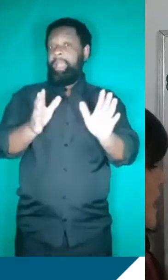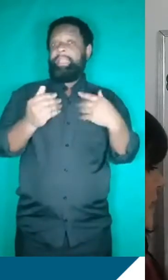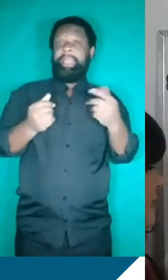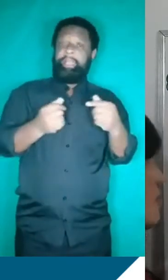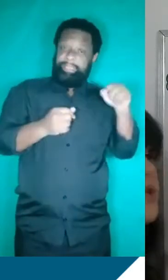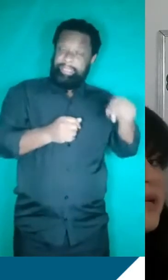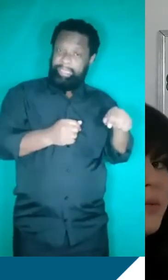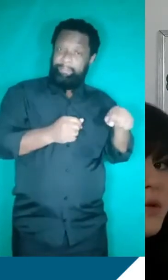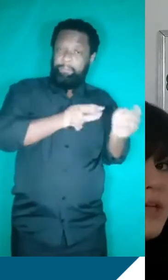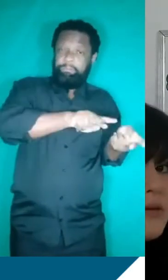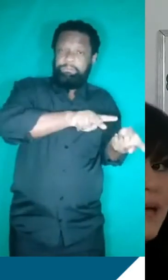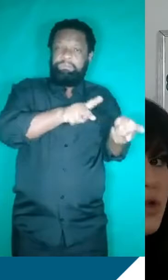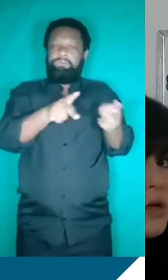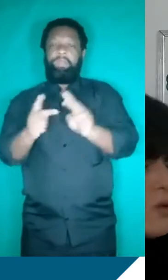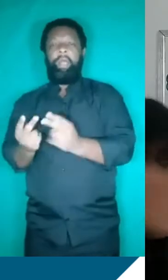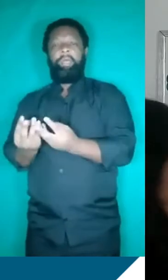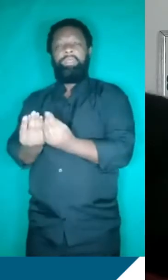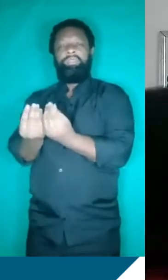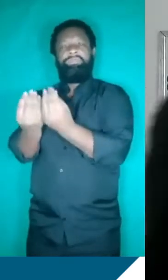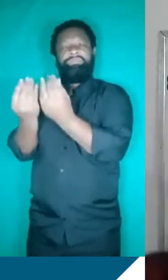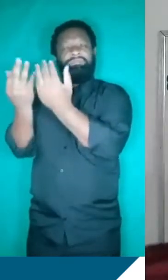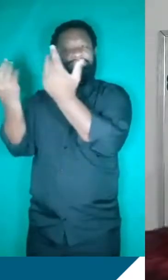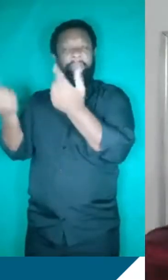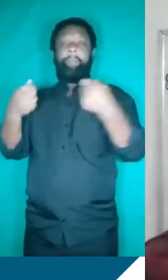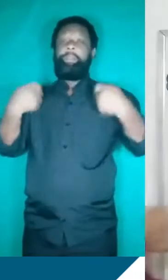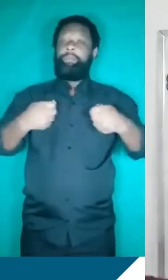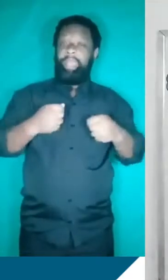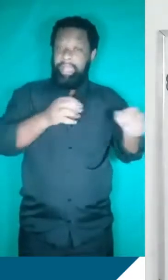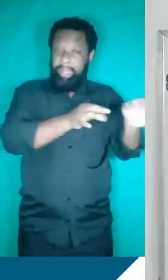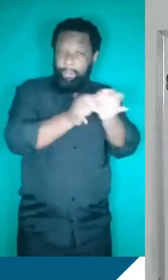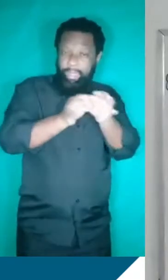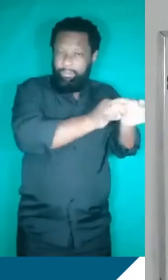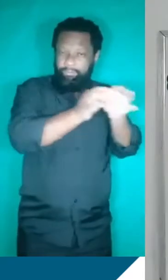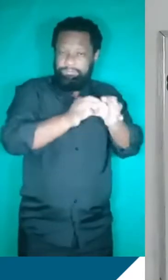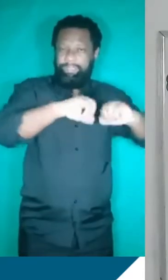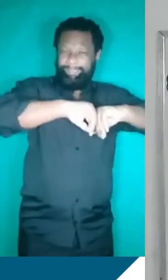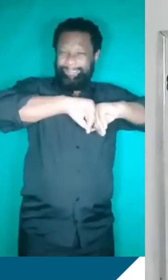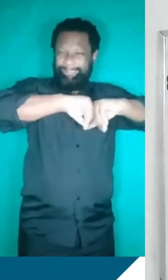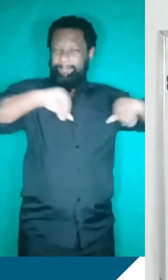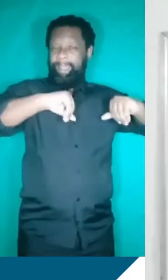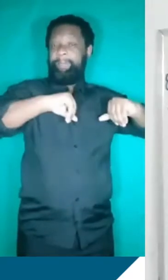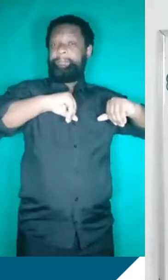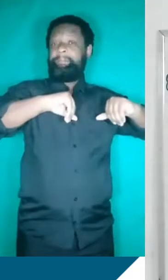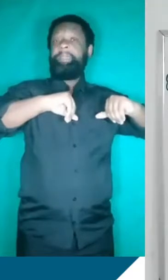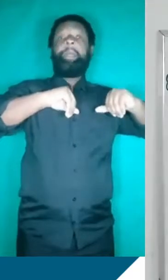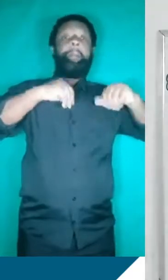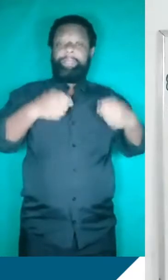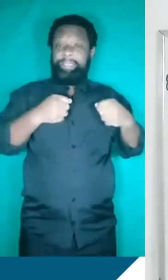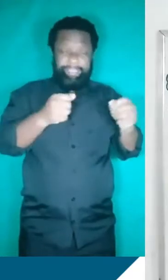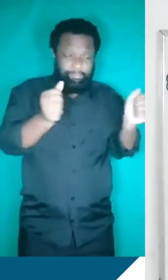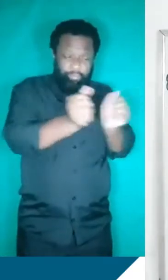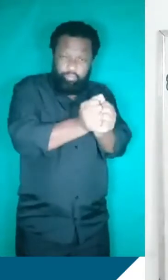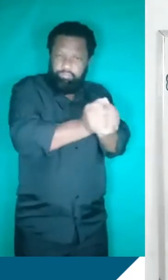eu consiga passar essa substância para o estado gasoso, eu preciso separar as moléculas, eu preciso romper com